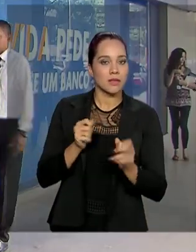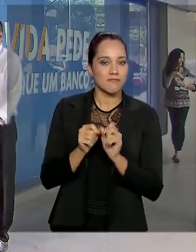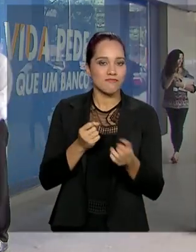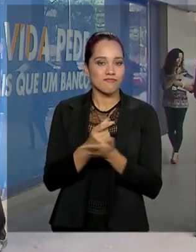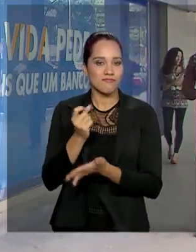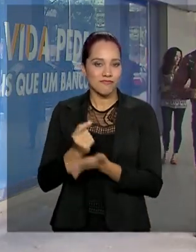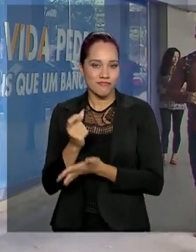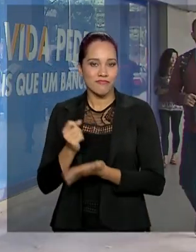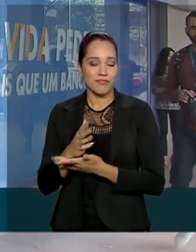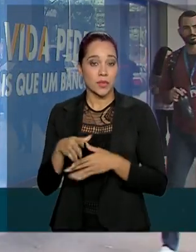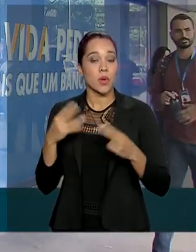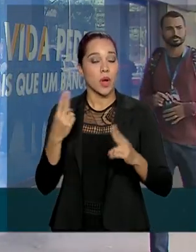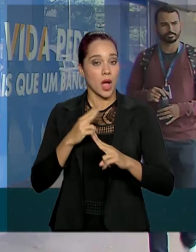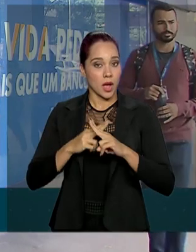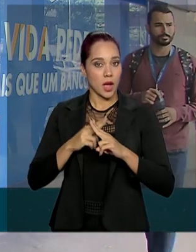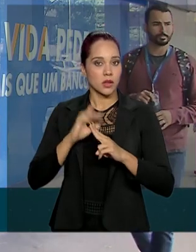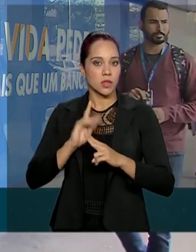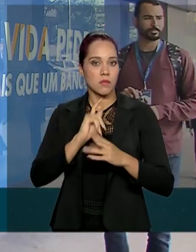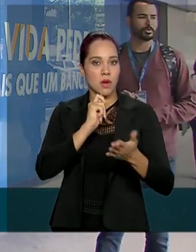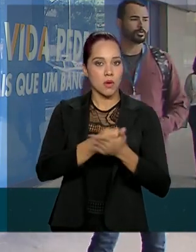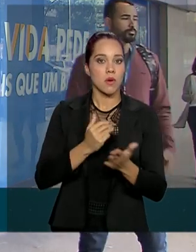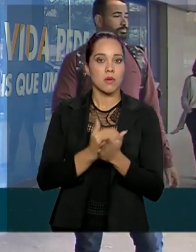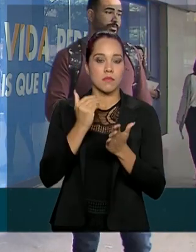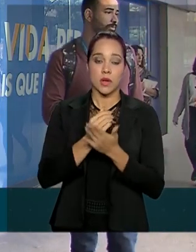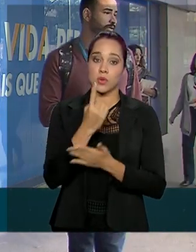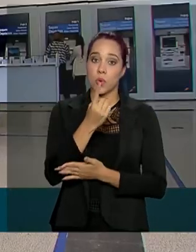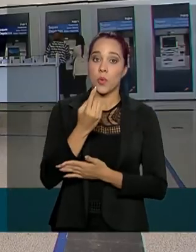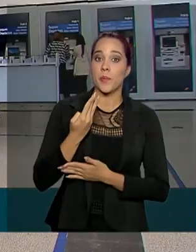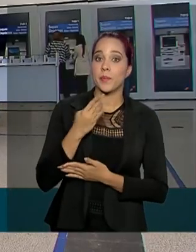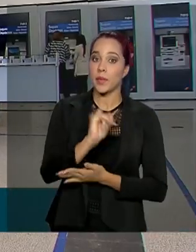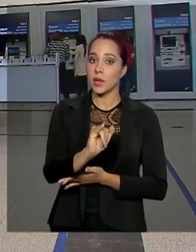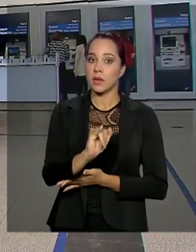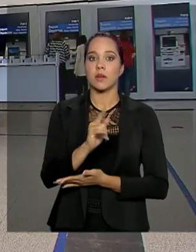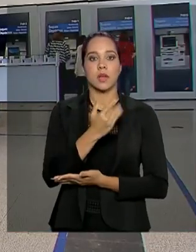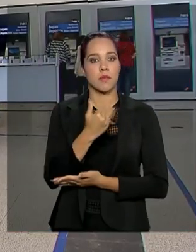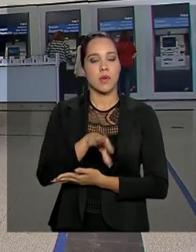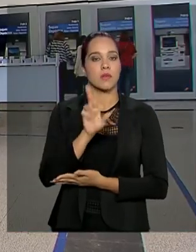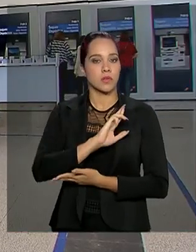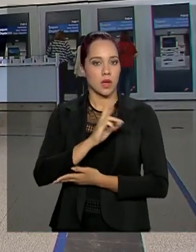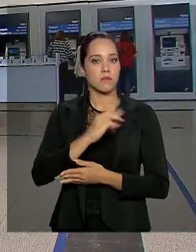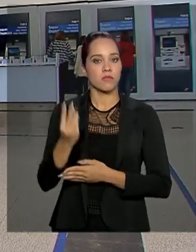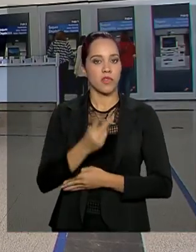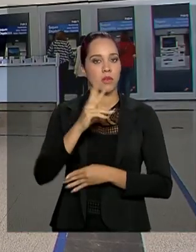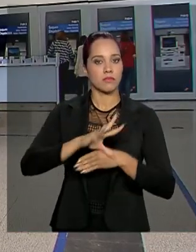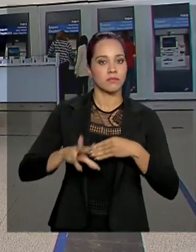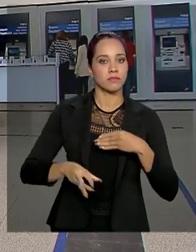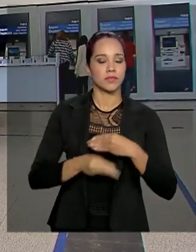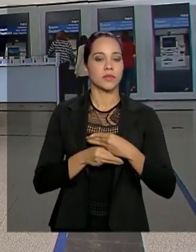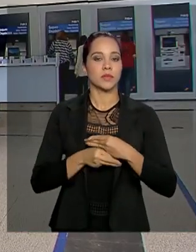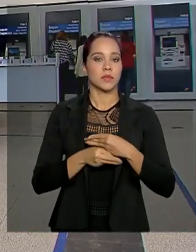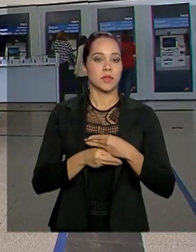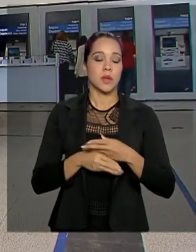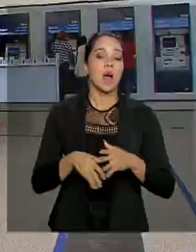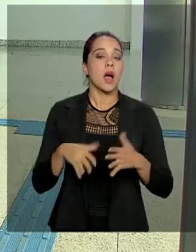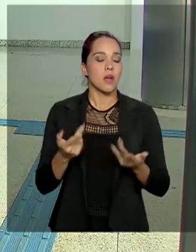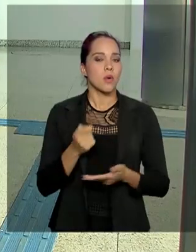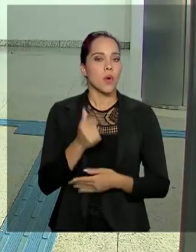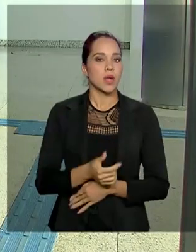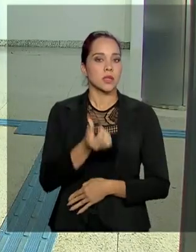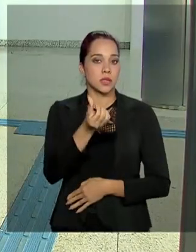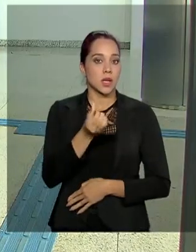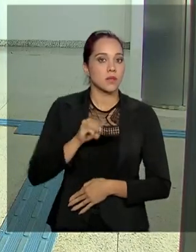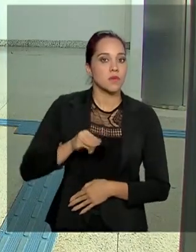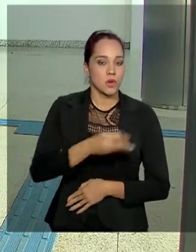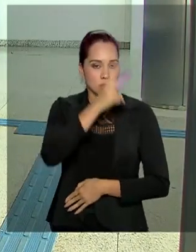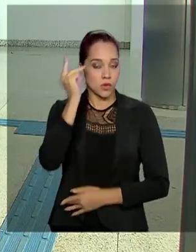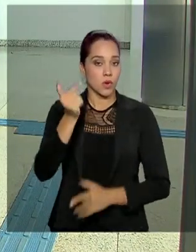a caixa econômica já pagou mais de um bilhão e meio de reais do valor complementar das contas do fgts quase 6 milhões